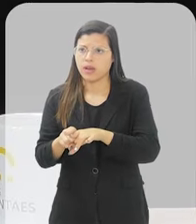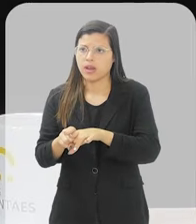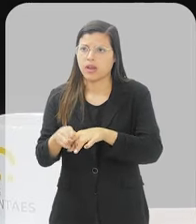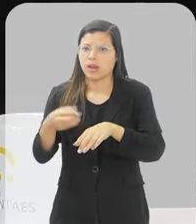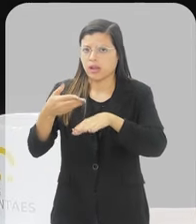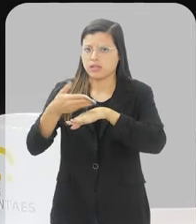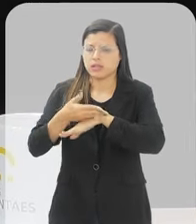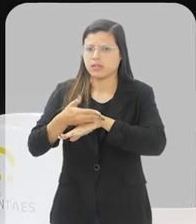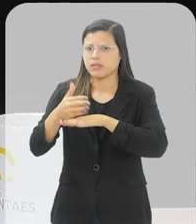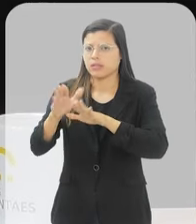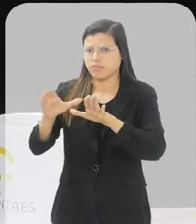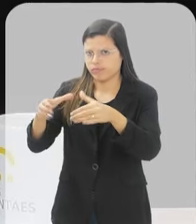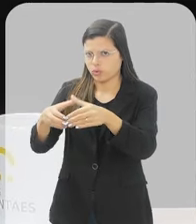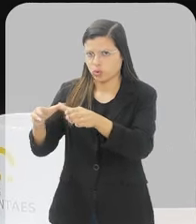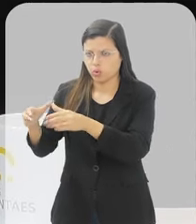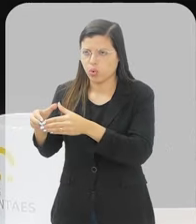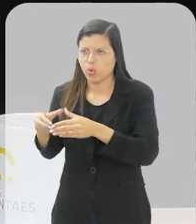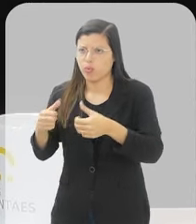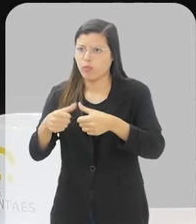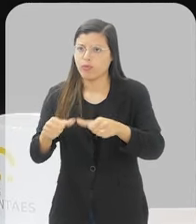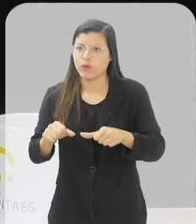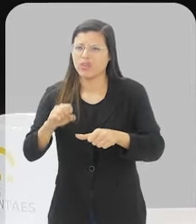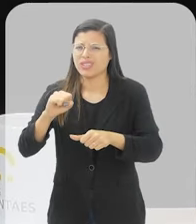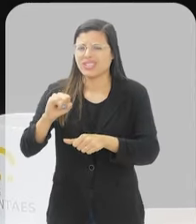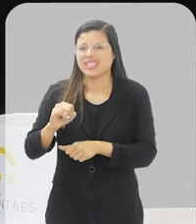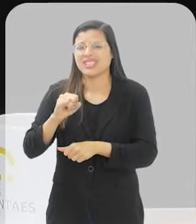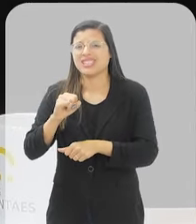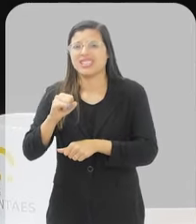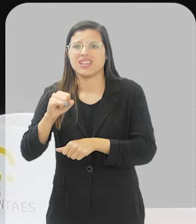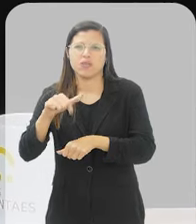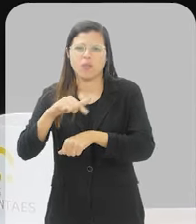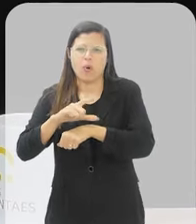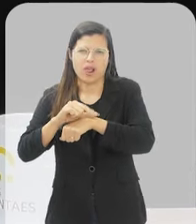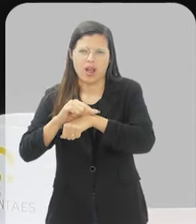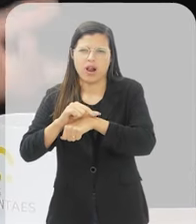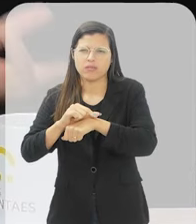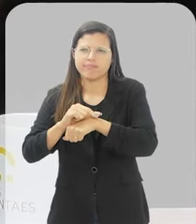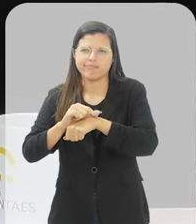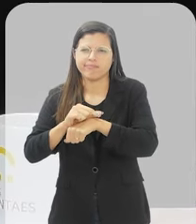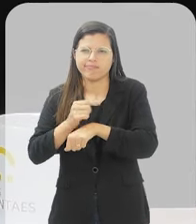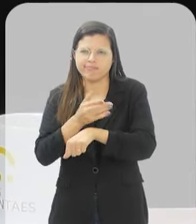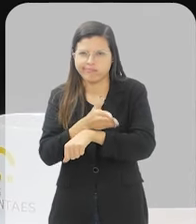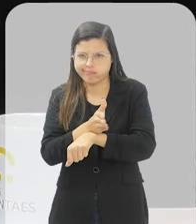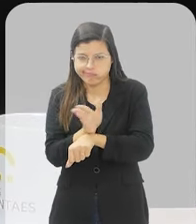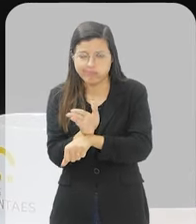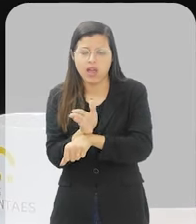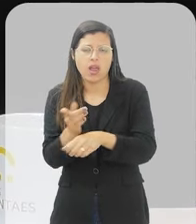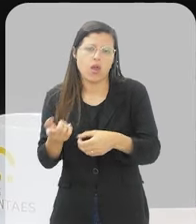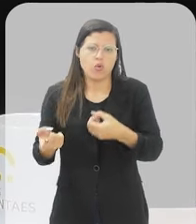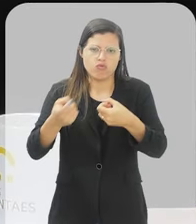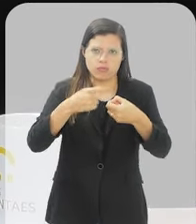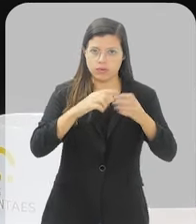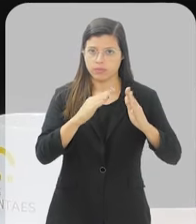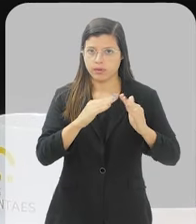da escola, eu até já fico. Mas se a escola for muito tarde, aí eu vou para casa e depois eu retorno.